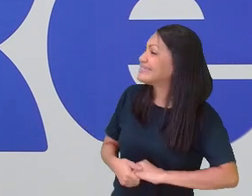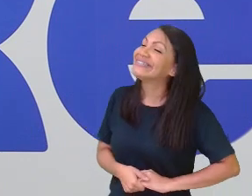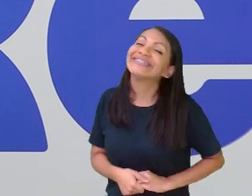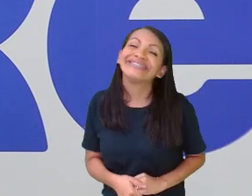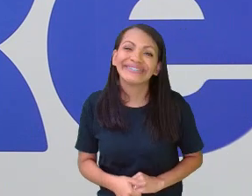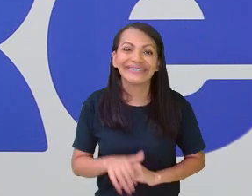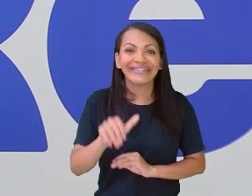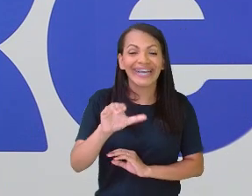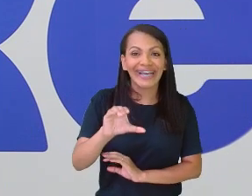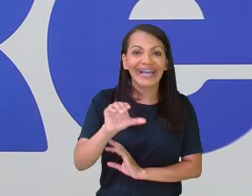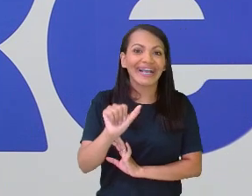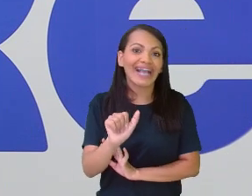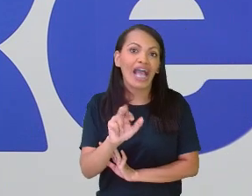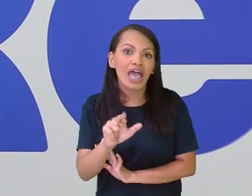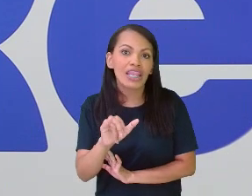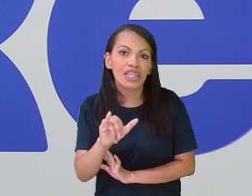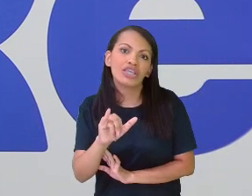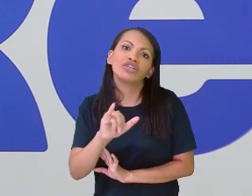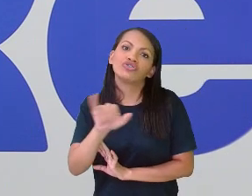Carijó!